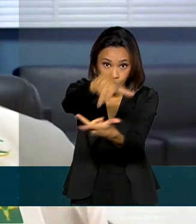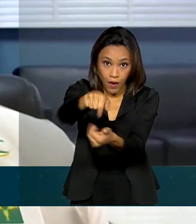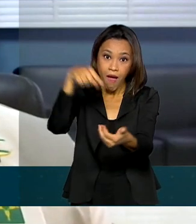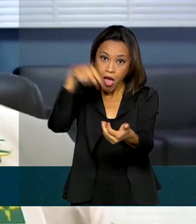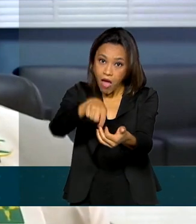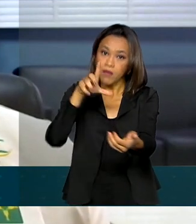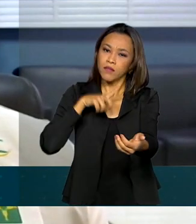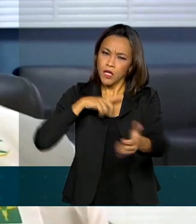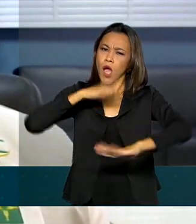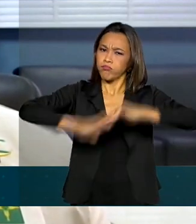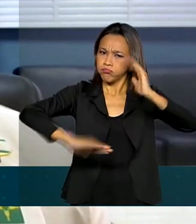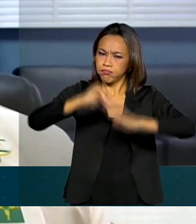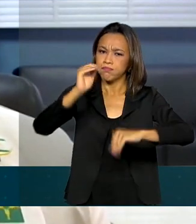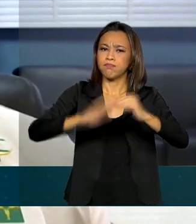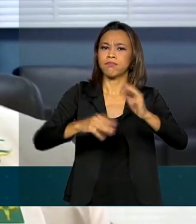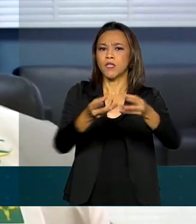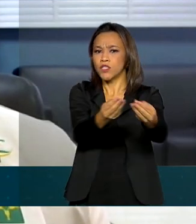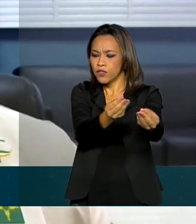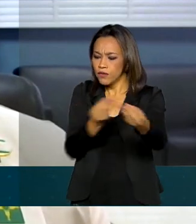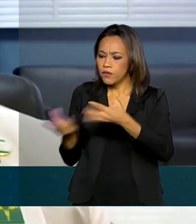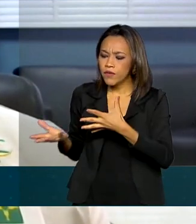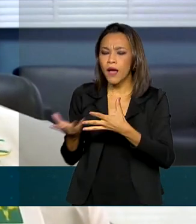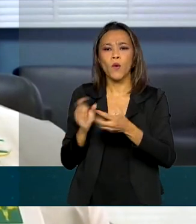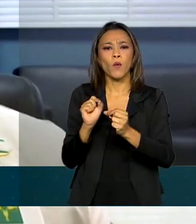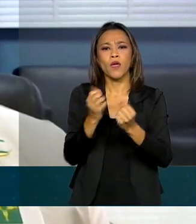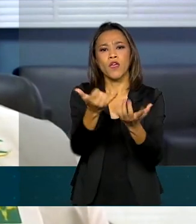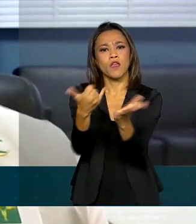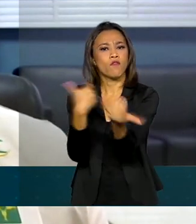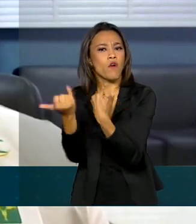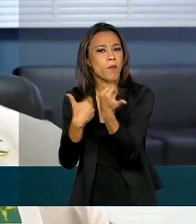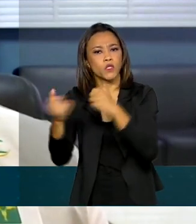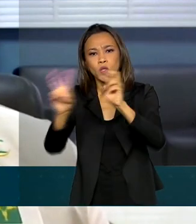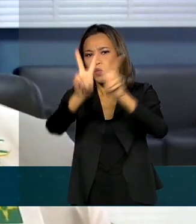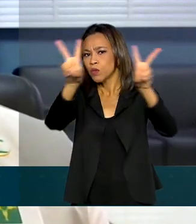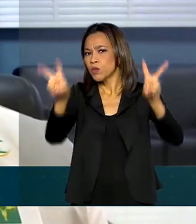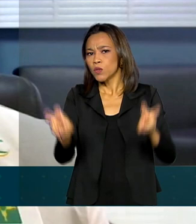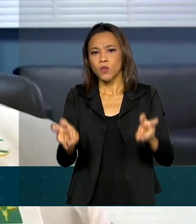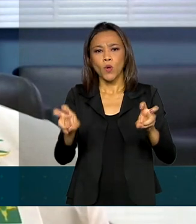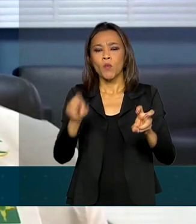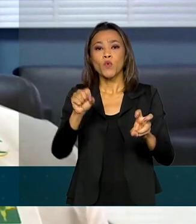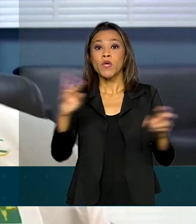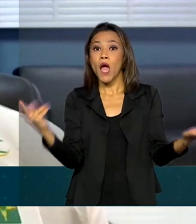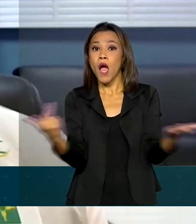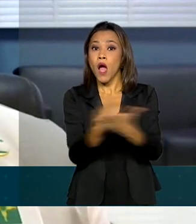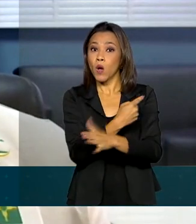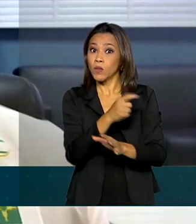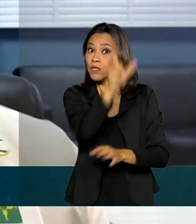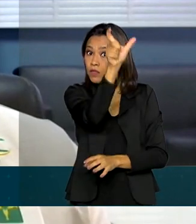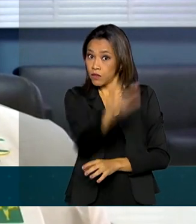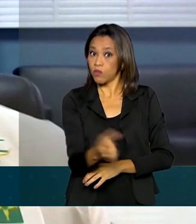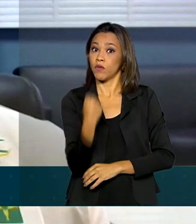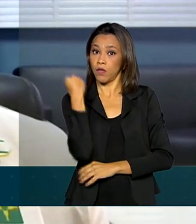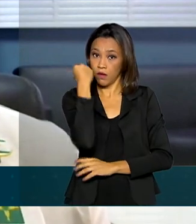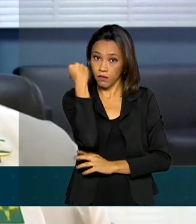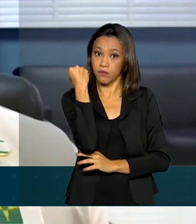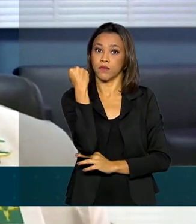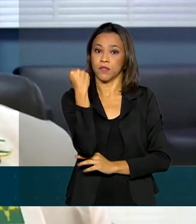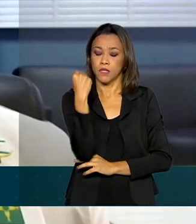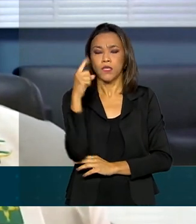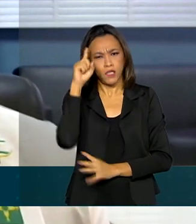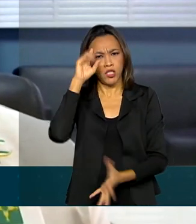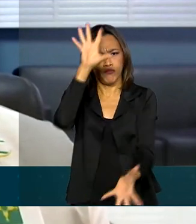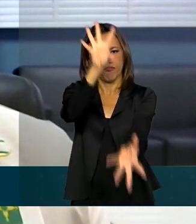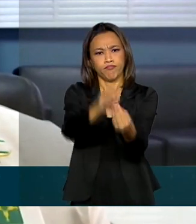competência de enviar informações sobre a natureza do evento adverso grave e as suas